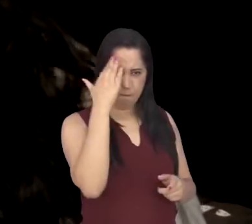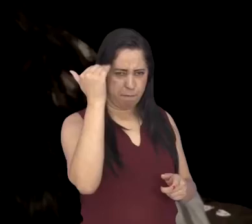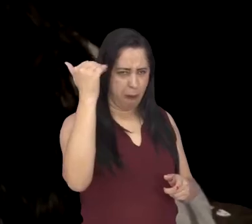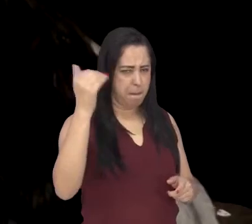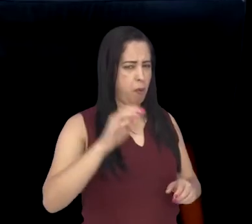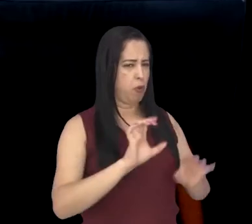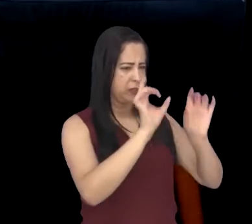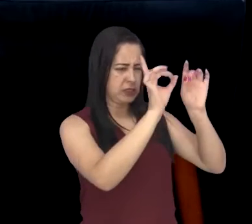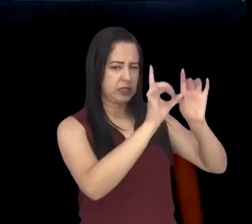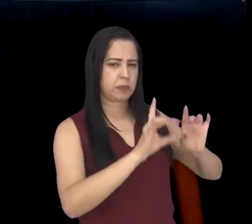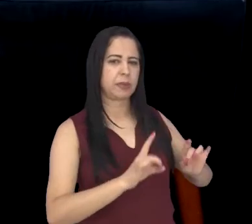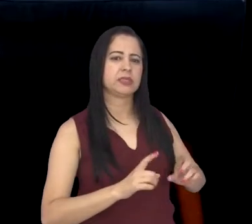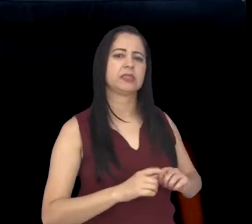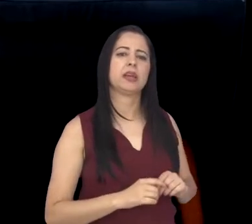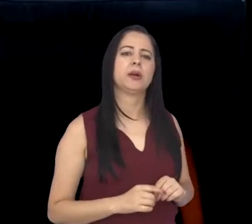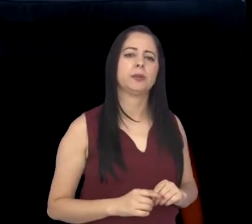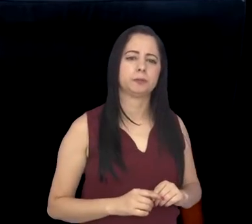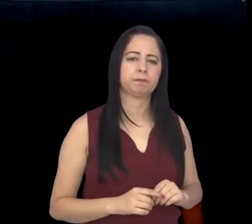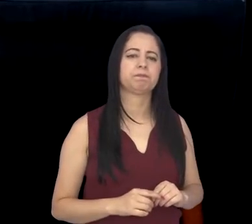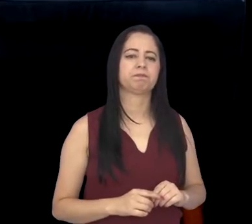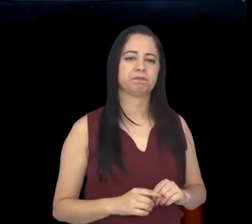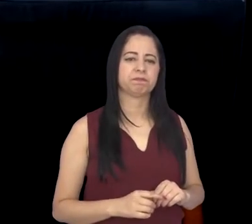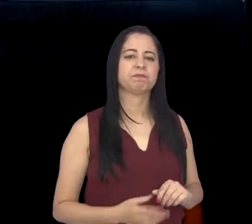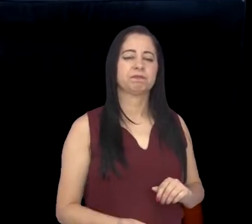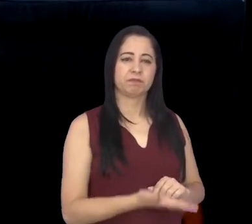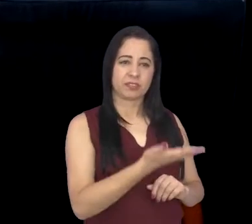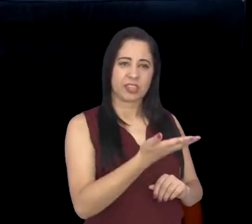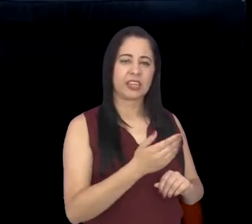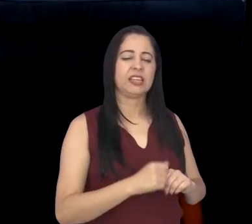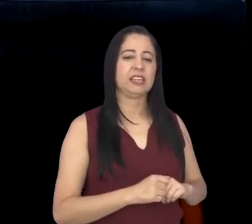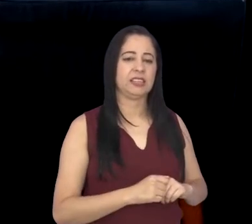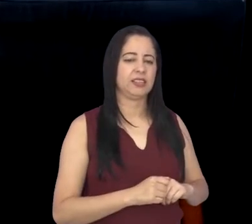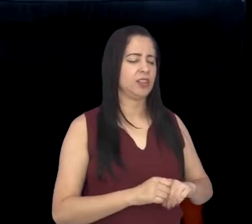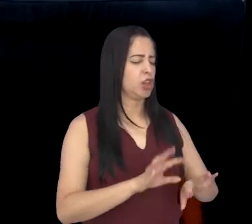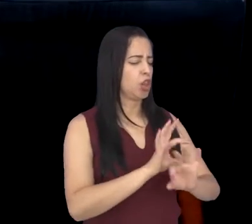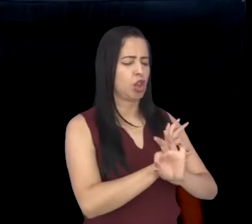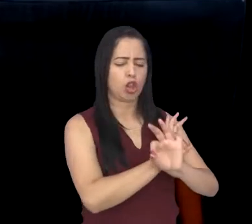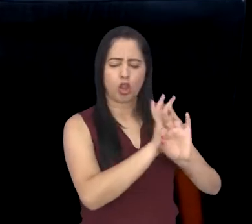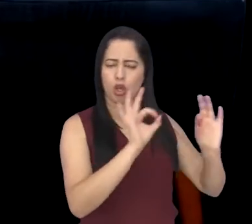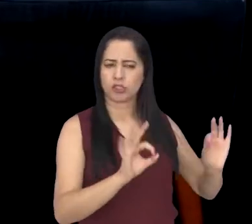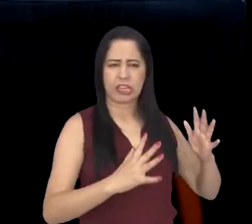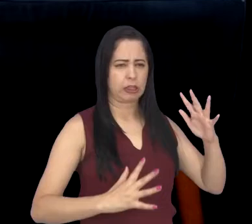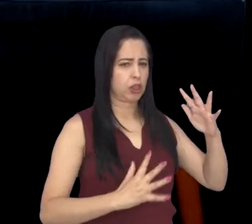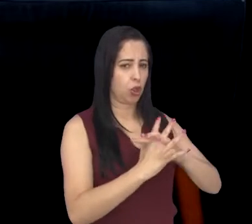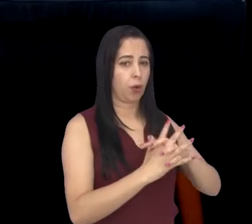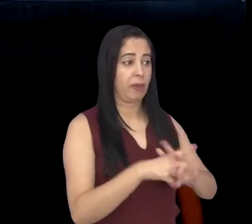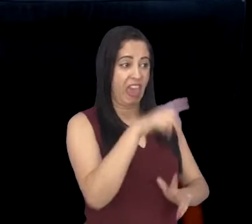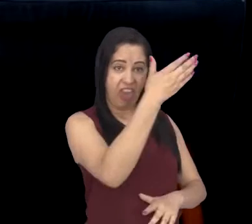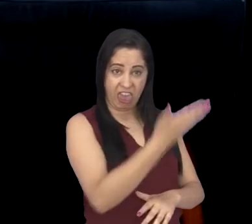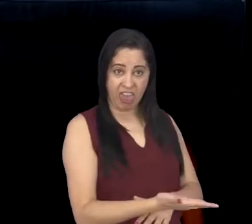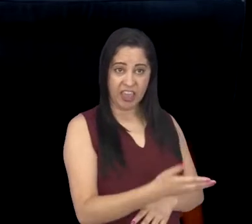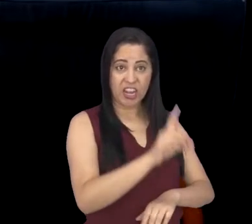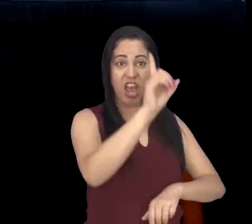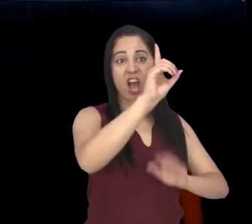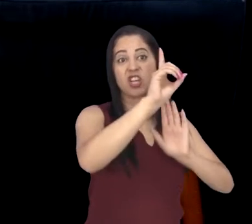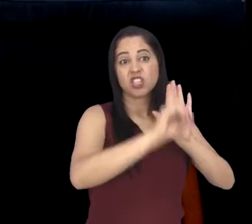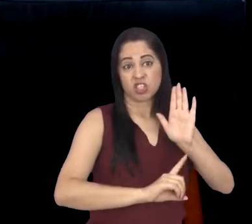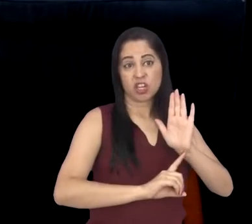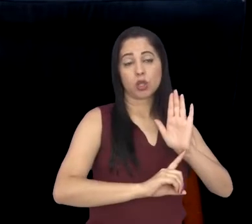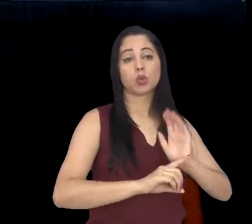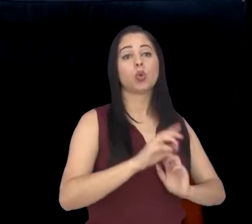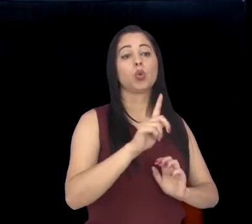influenciou bastante no texto. Esse sim, porque é poesia e literatura. O Armando era o diretor da Globo na época, geral, não só de